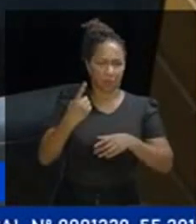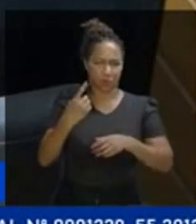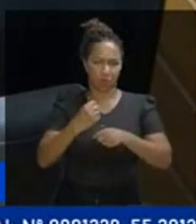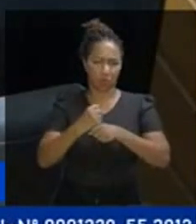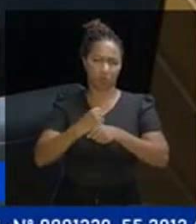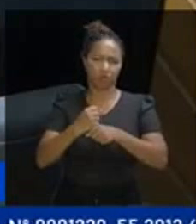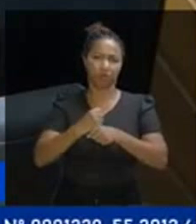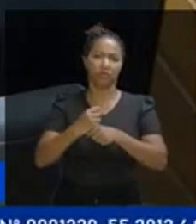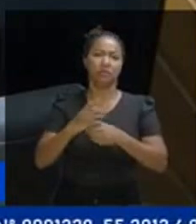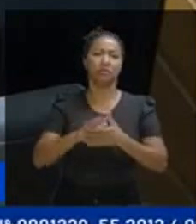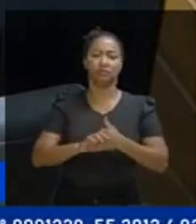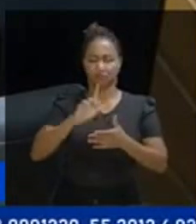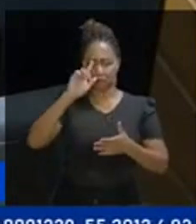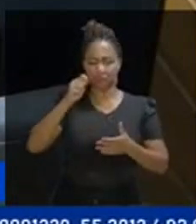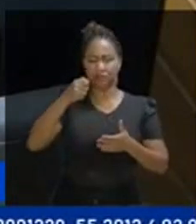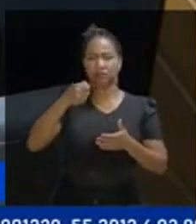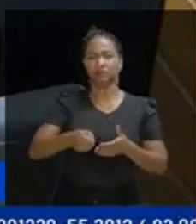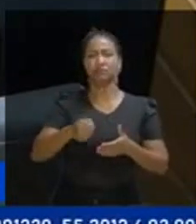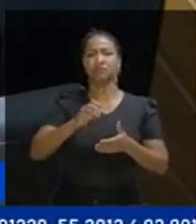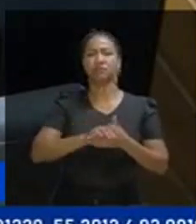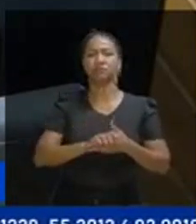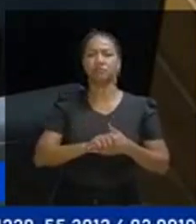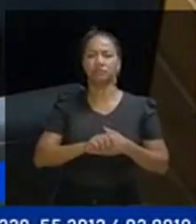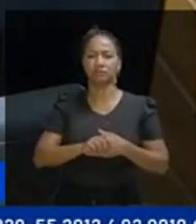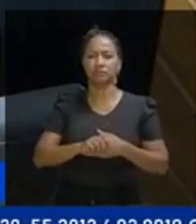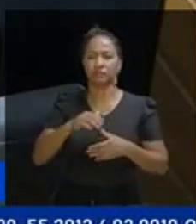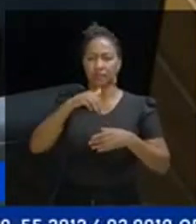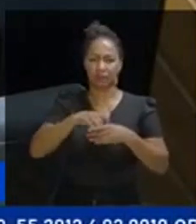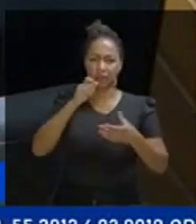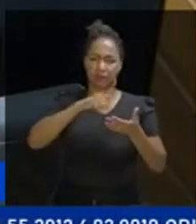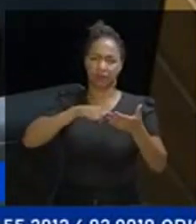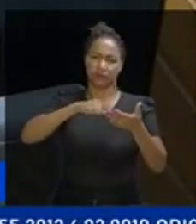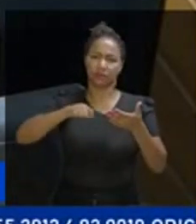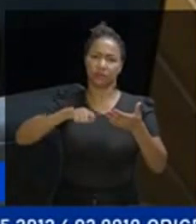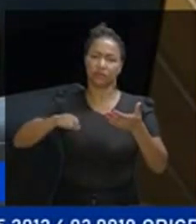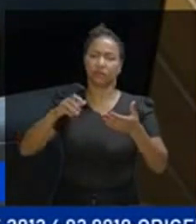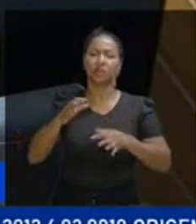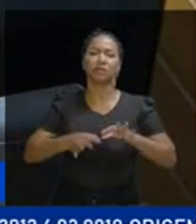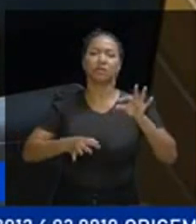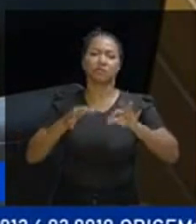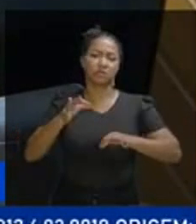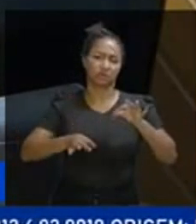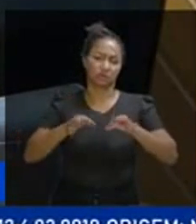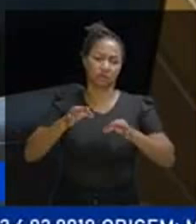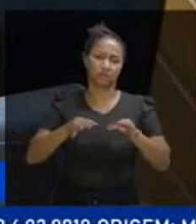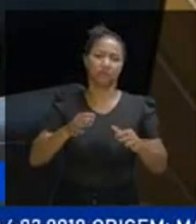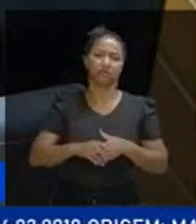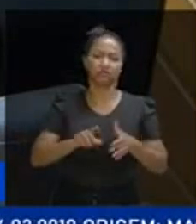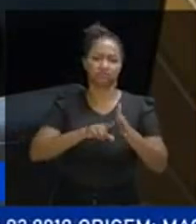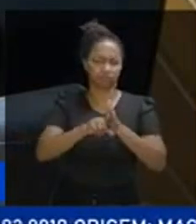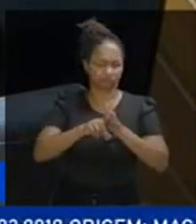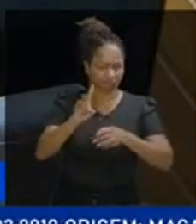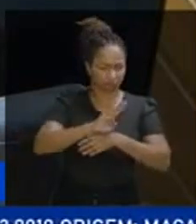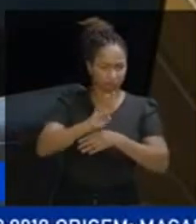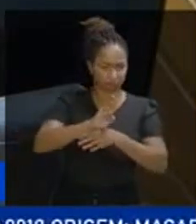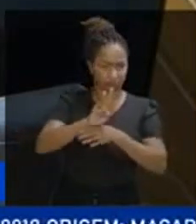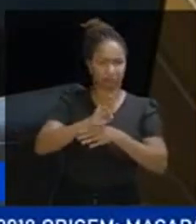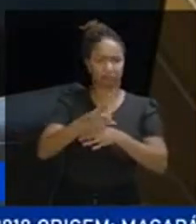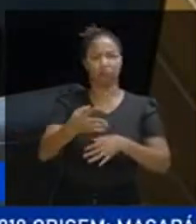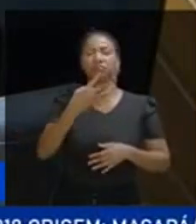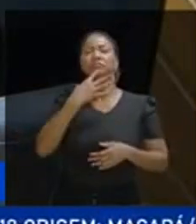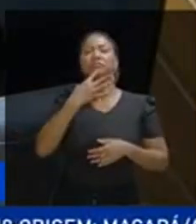da suspensão, veio sentença, cujo ideia eu cito no voto escrito, julgando extinta a execução fiscal, reconhecendo a